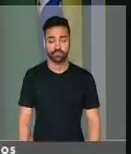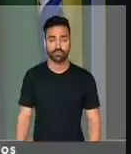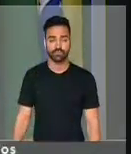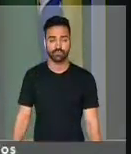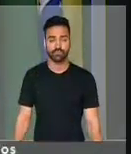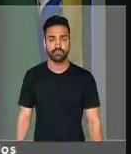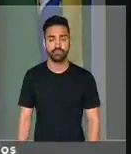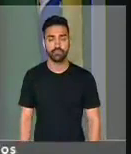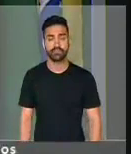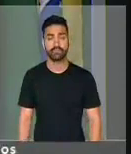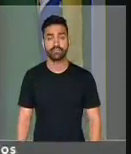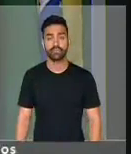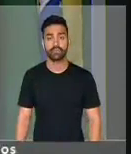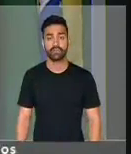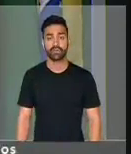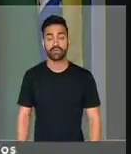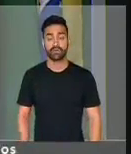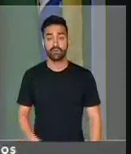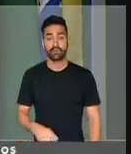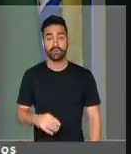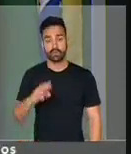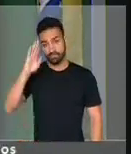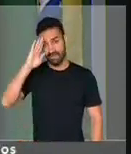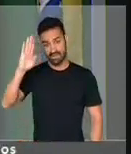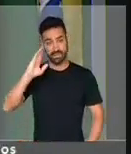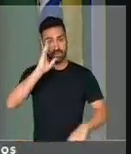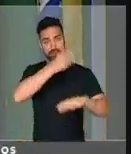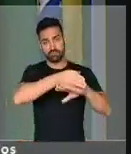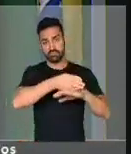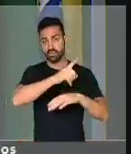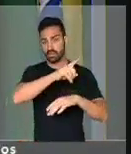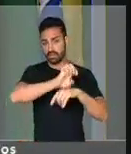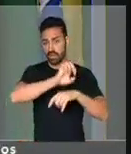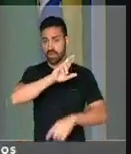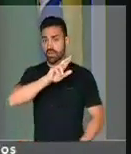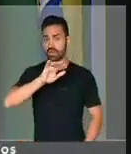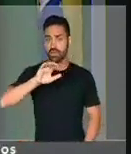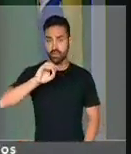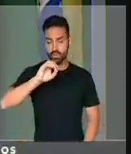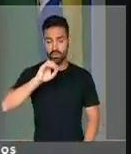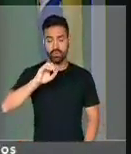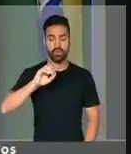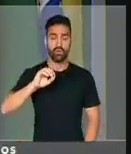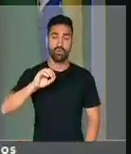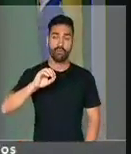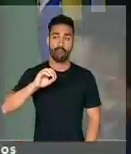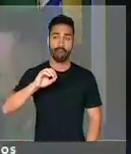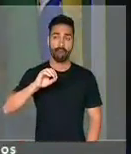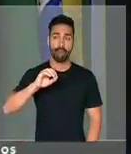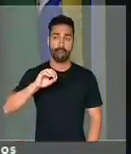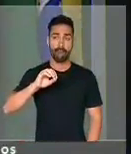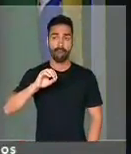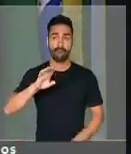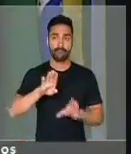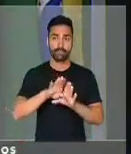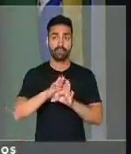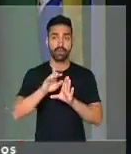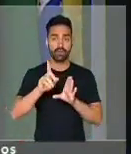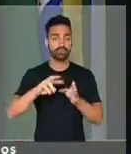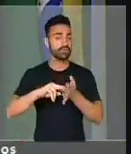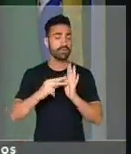Devanir, que a intervenção do Rio de Janeiro, Wildo, é uma intervenção na